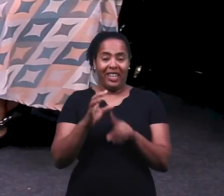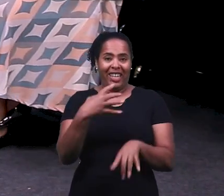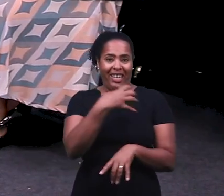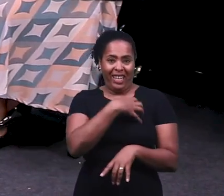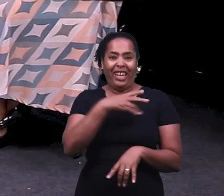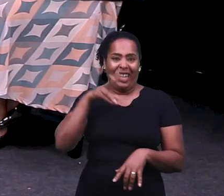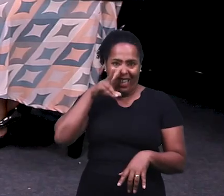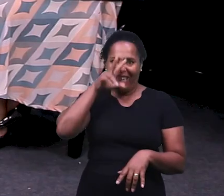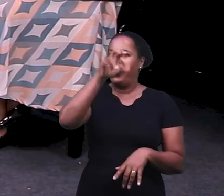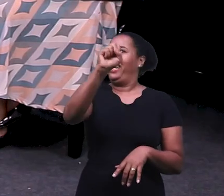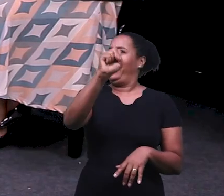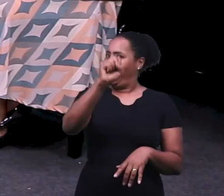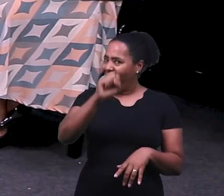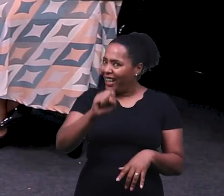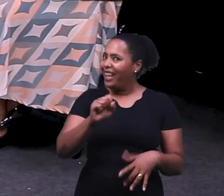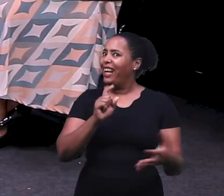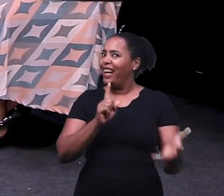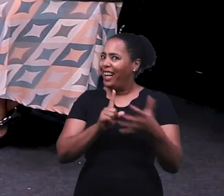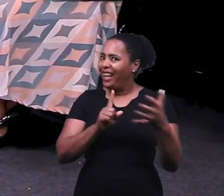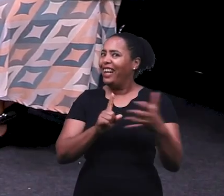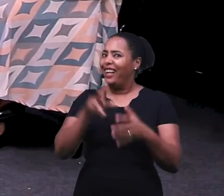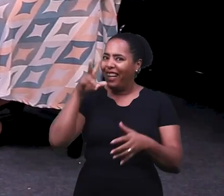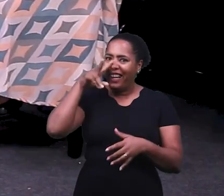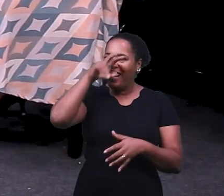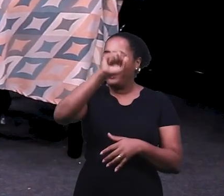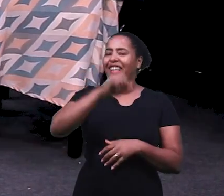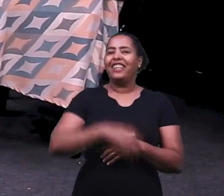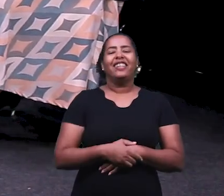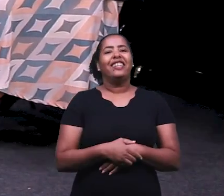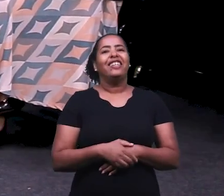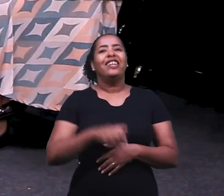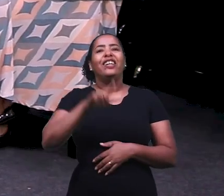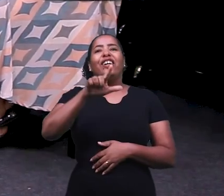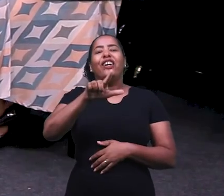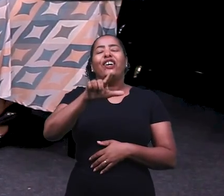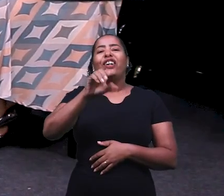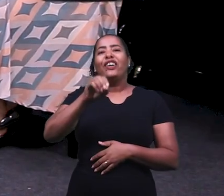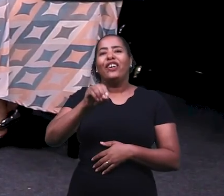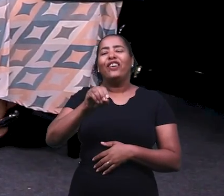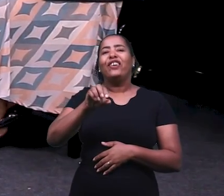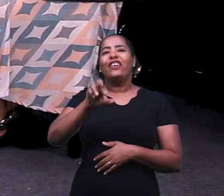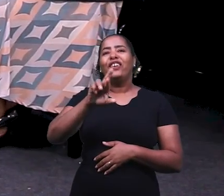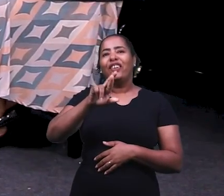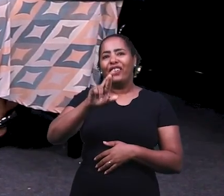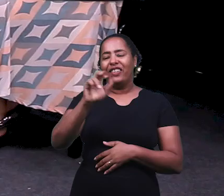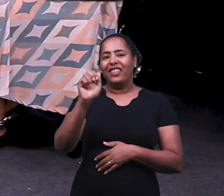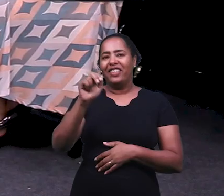estou percebendo que a influência baiana aqui é bem forte, né? Vamos lá.